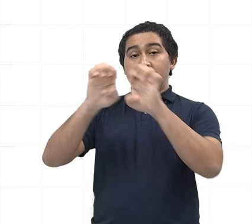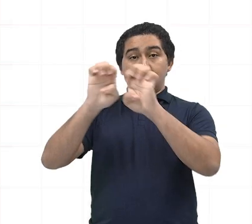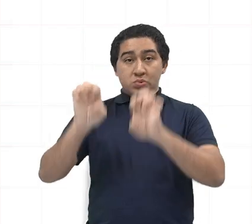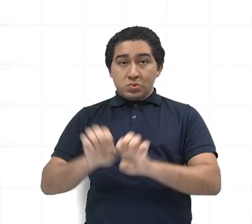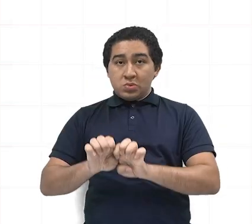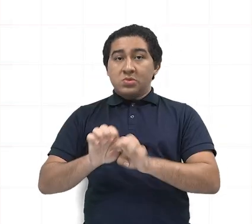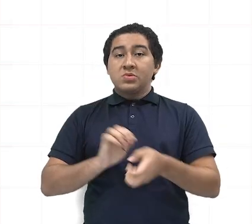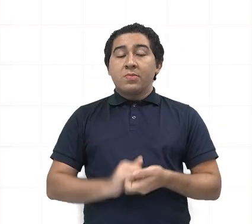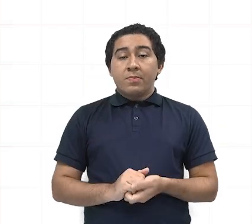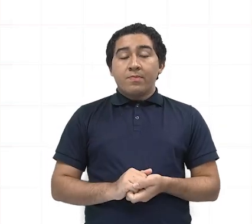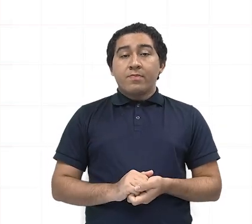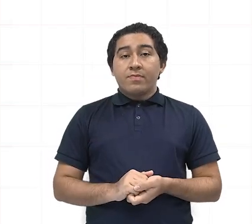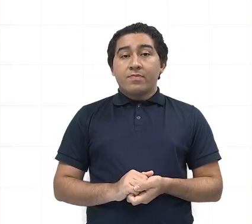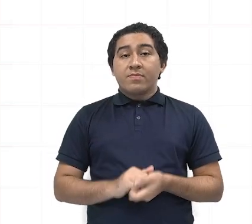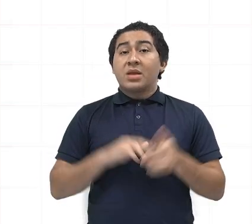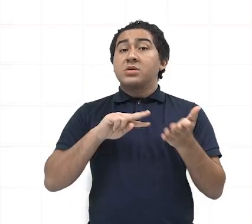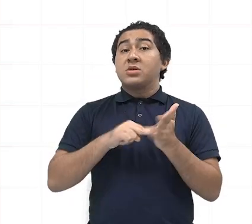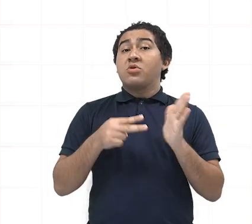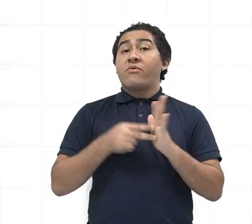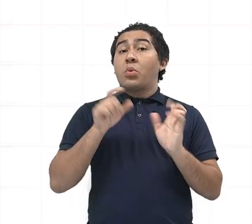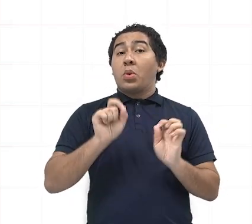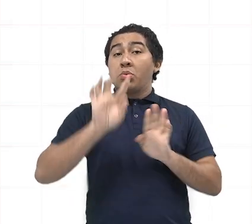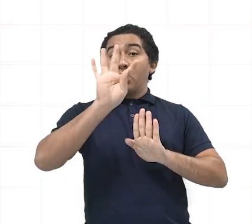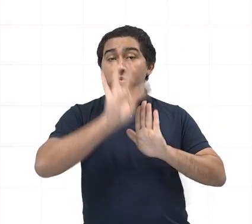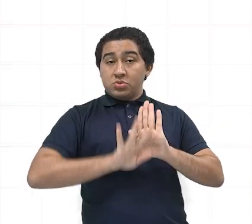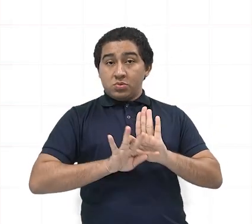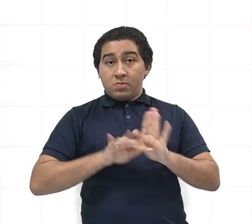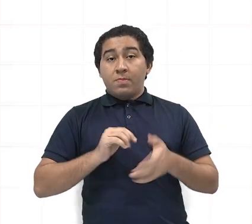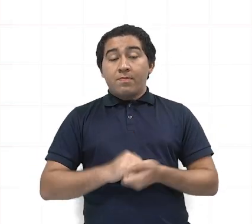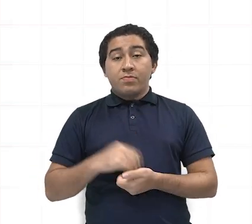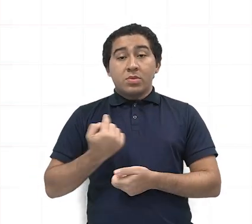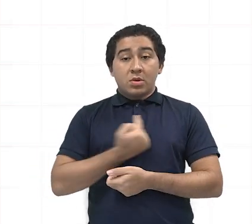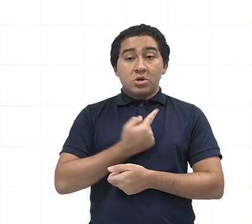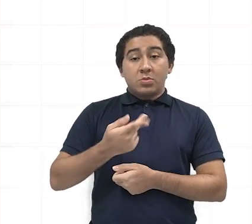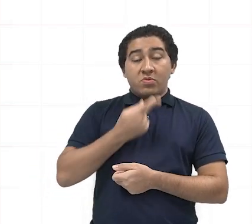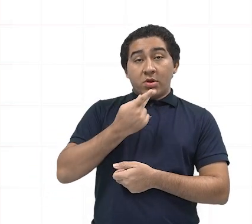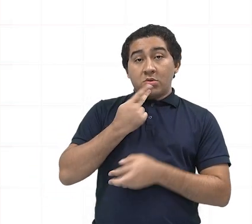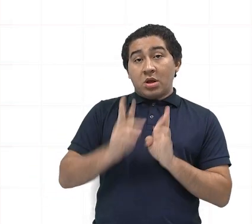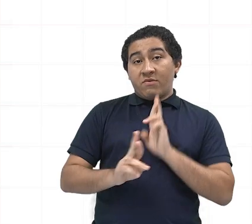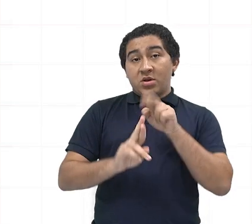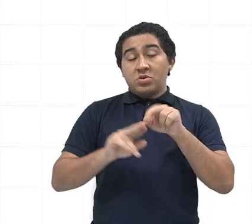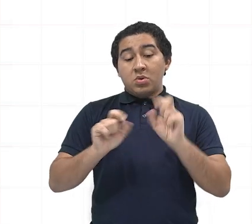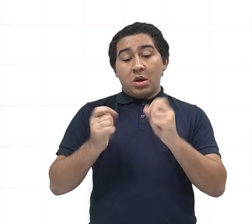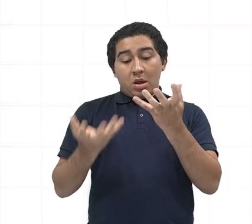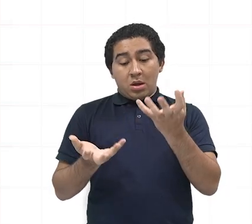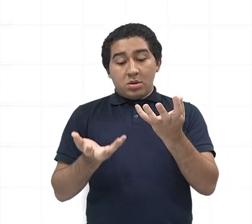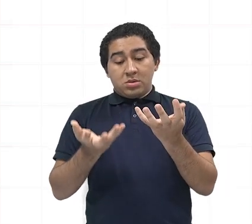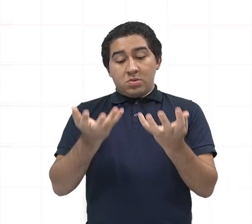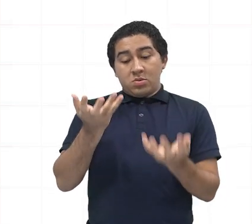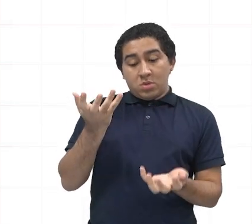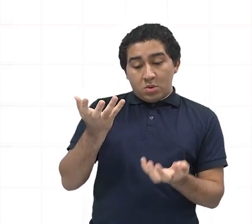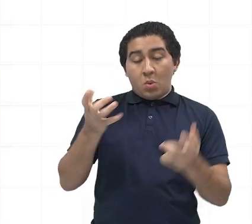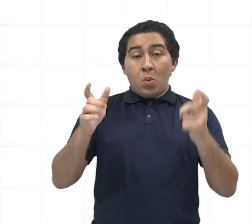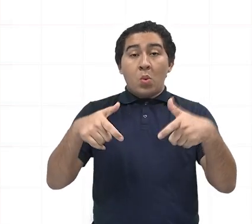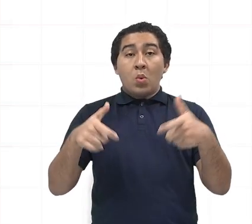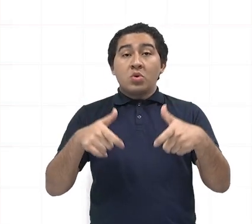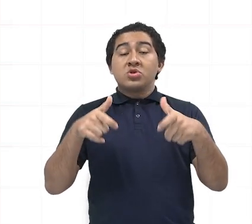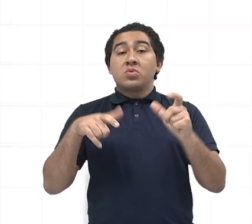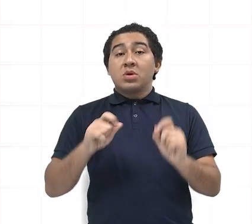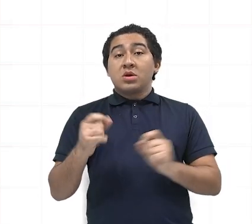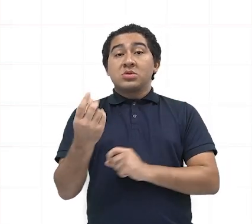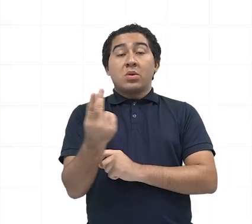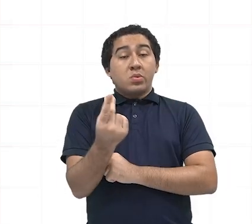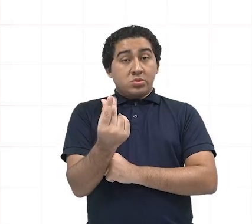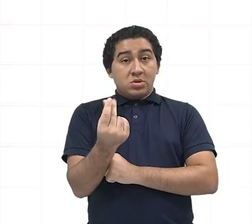nós estamos afirmando com esse texto? Nós estamos falando justamente sobre essa disparidade da concentração